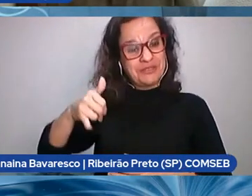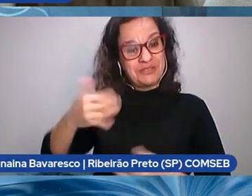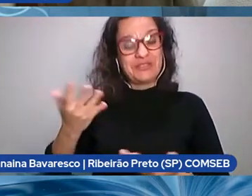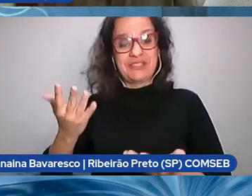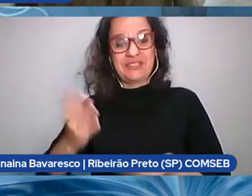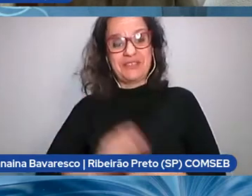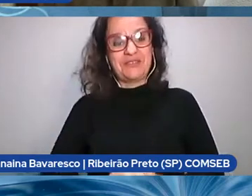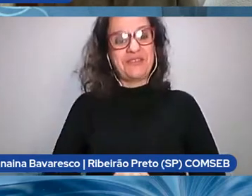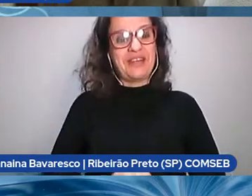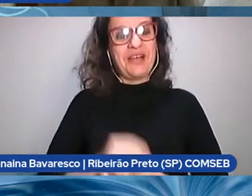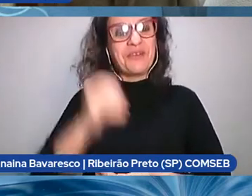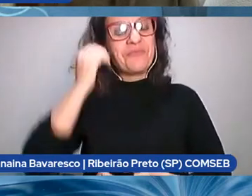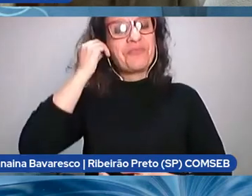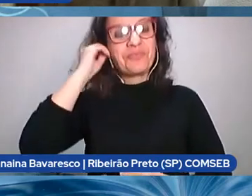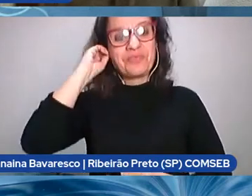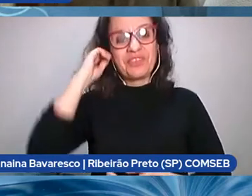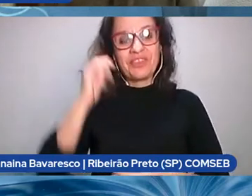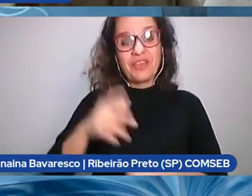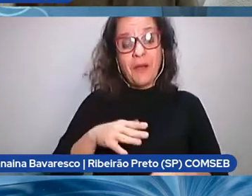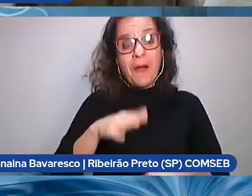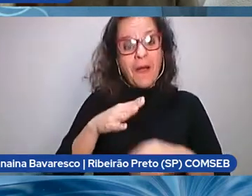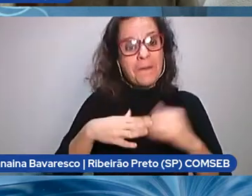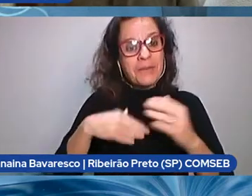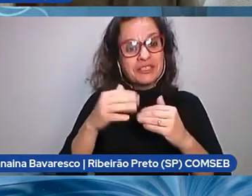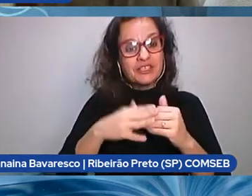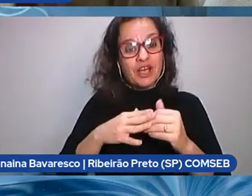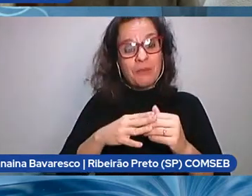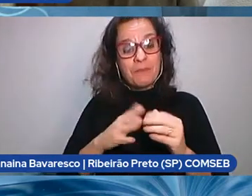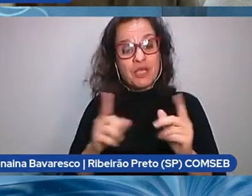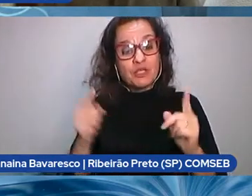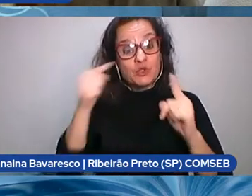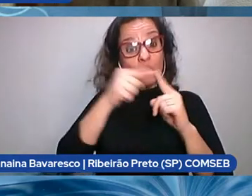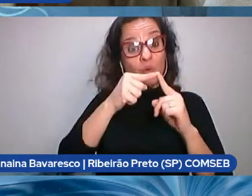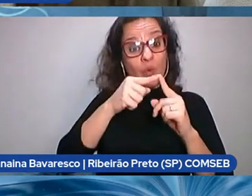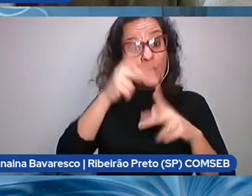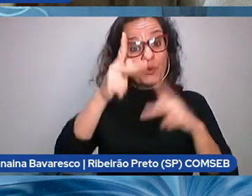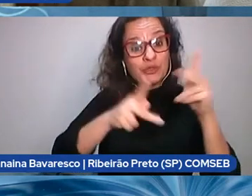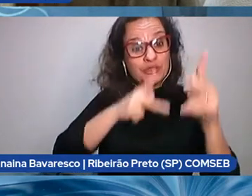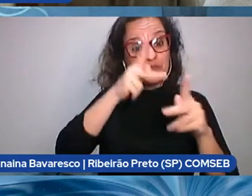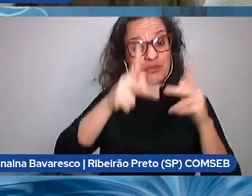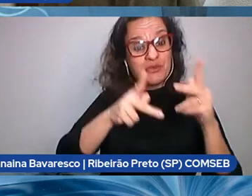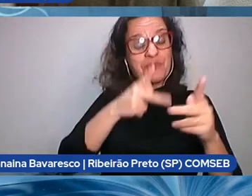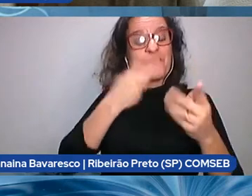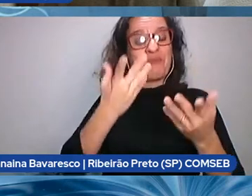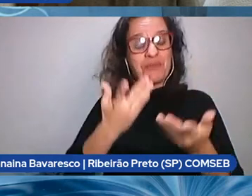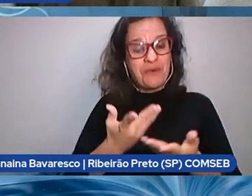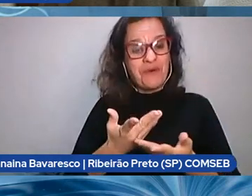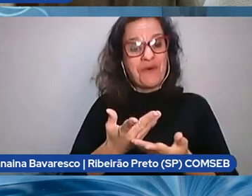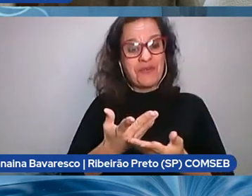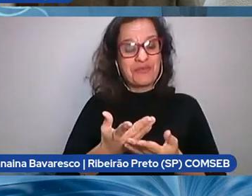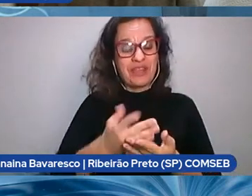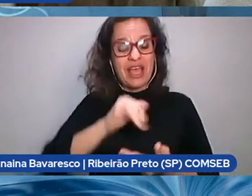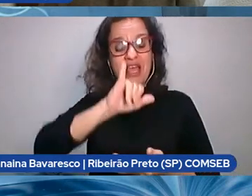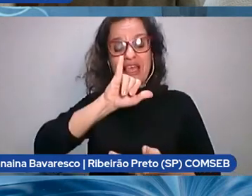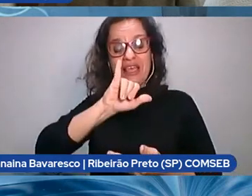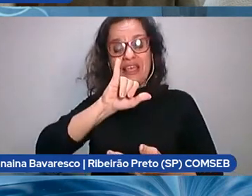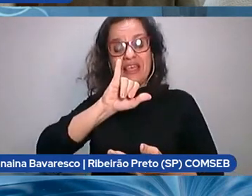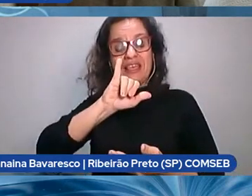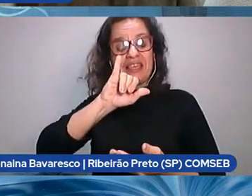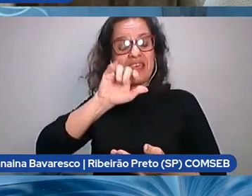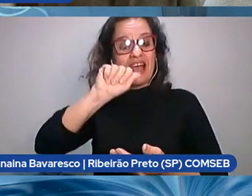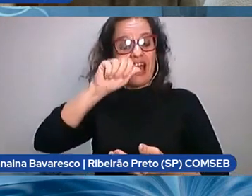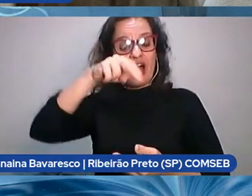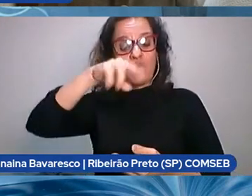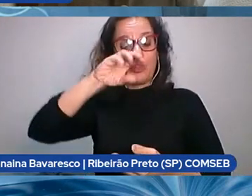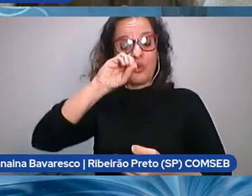Porque quando a gente pensa em Yanomami, praticamente é o último povo que teve contato. Pois é, olha aquele